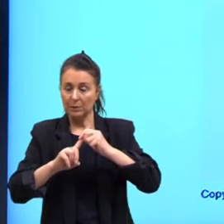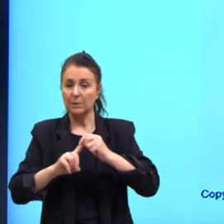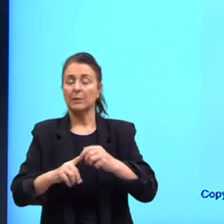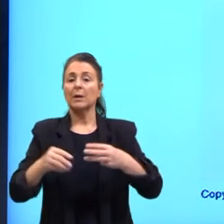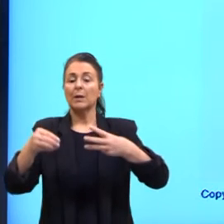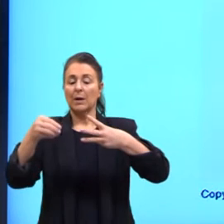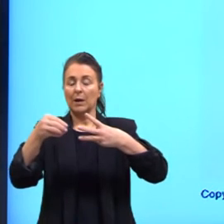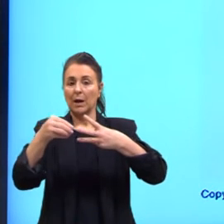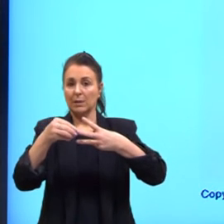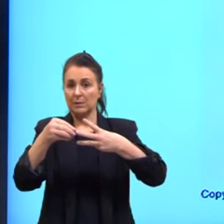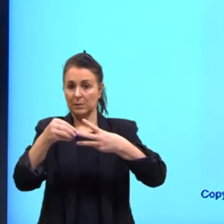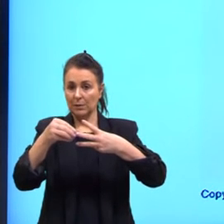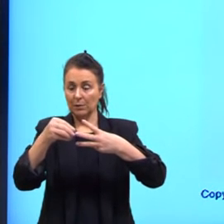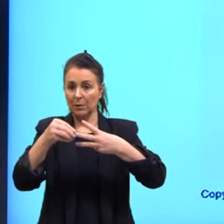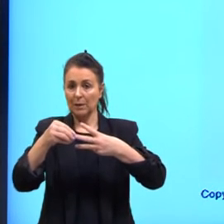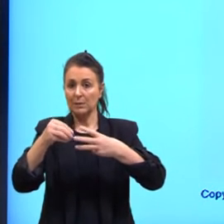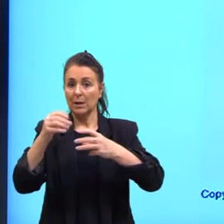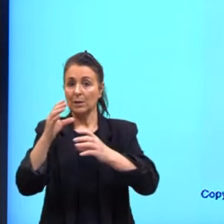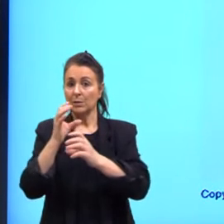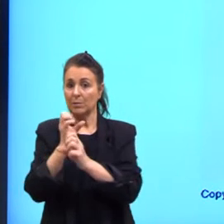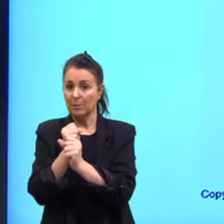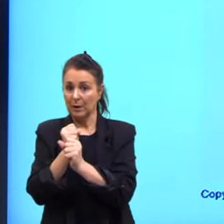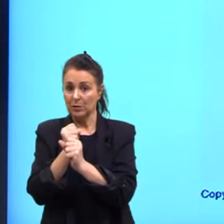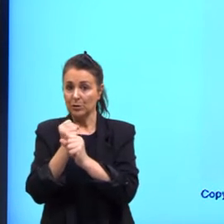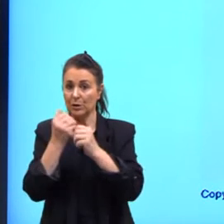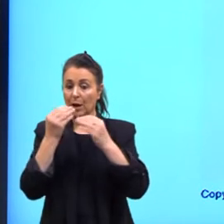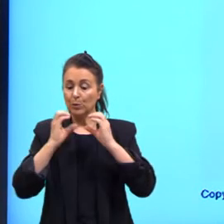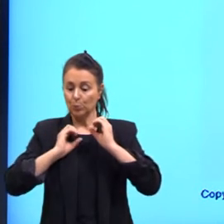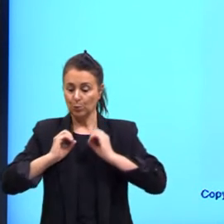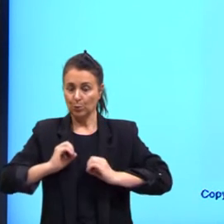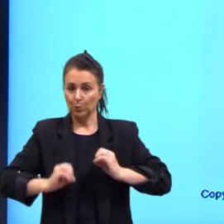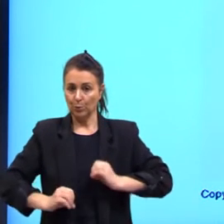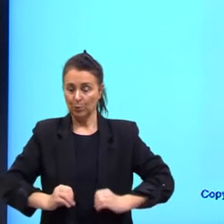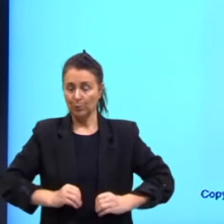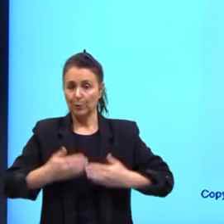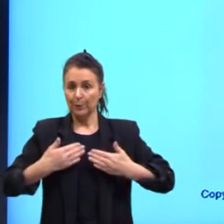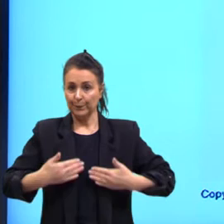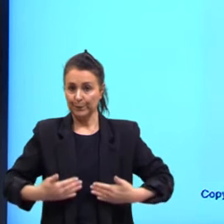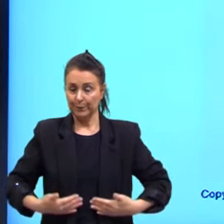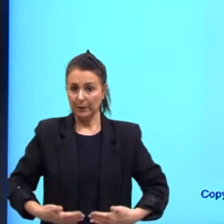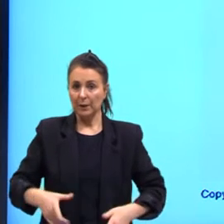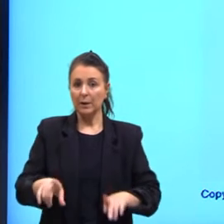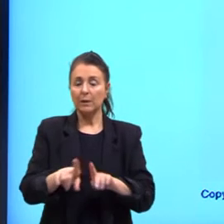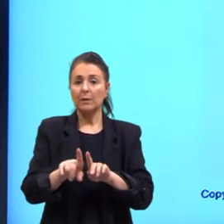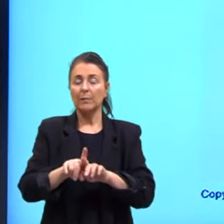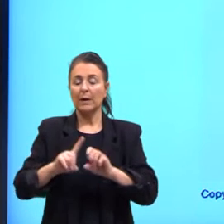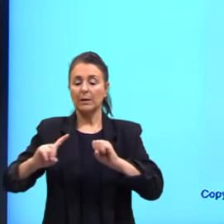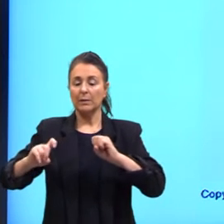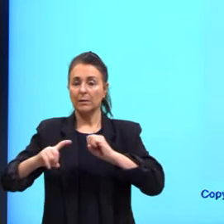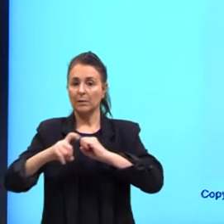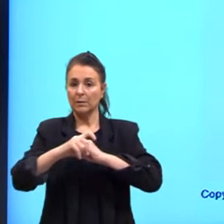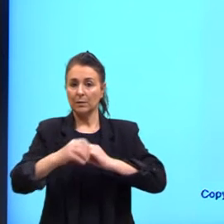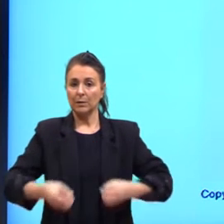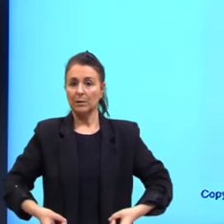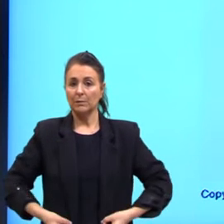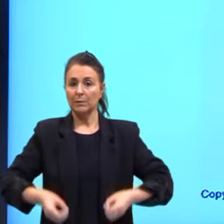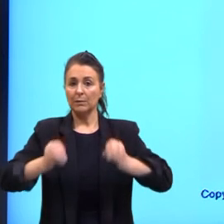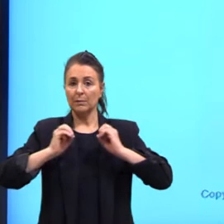do corpo e aqui ocorre em células sexuais da médicas